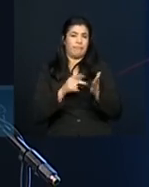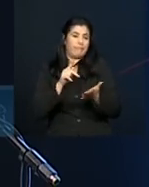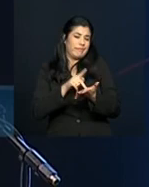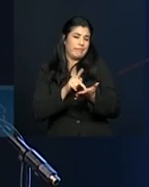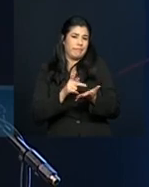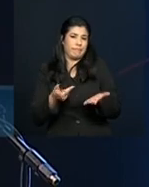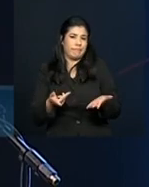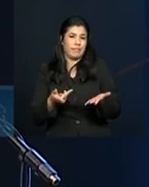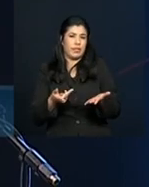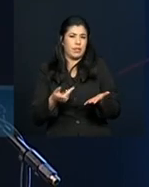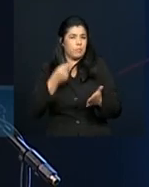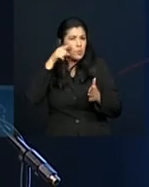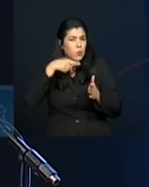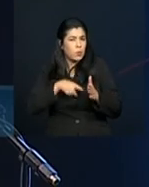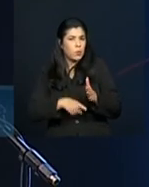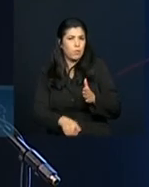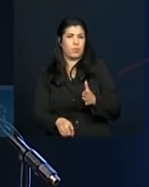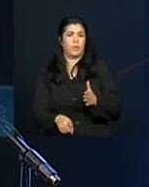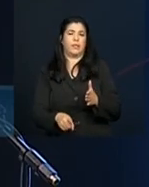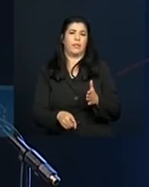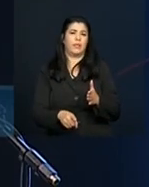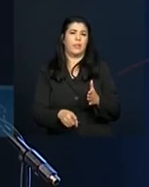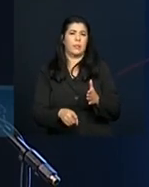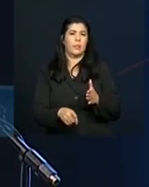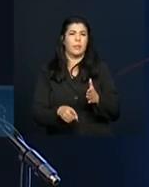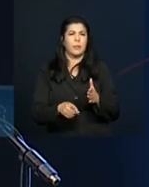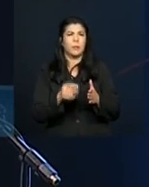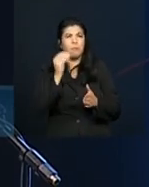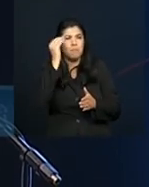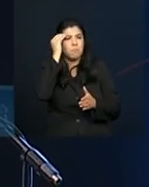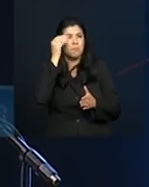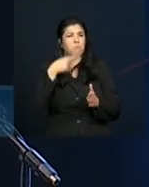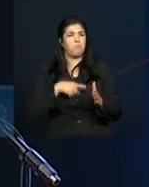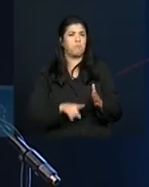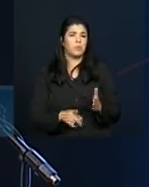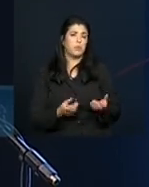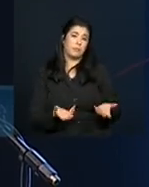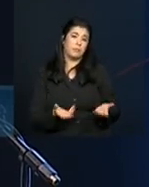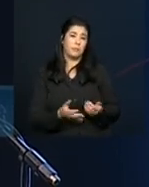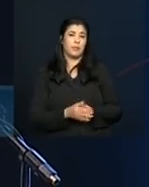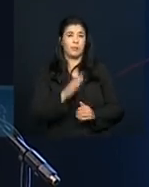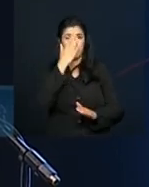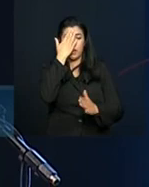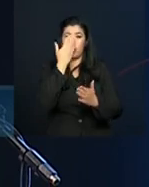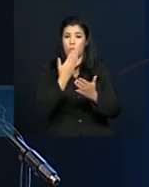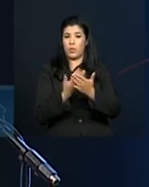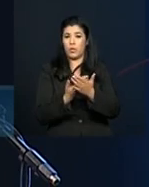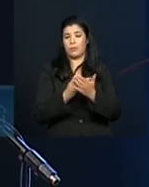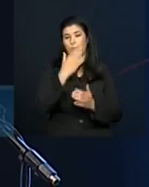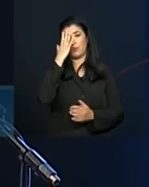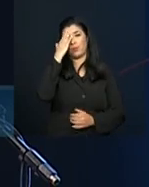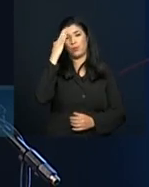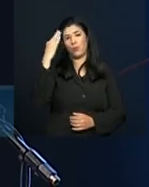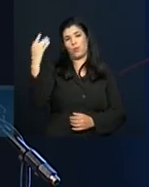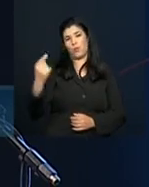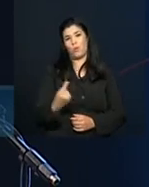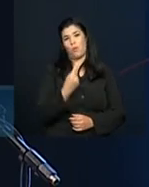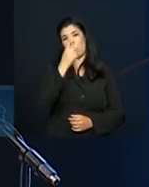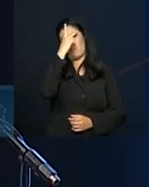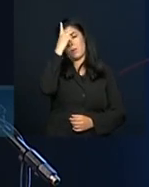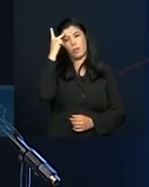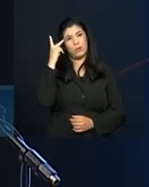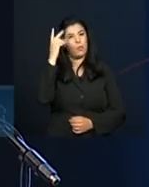numa abordagem, vamos dizer, um pouco mais agressiva, né? E que, na verdade, é um sonho de